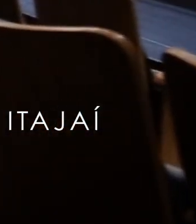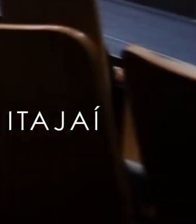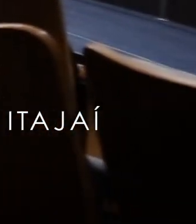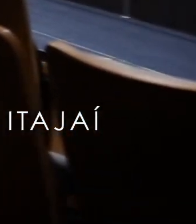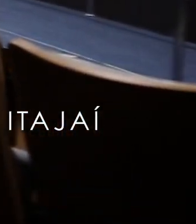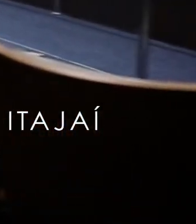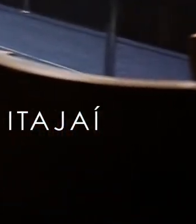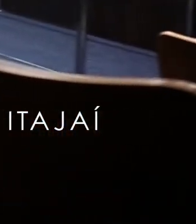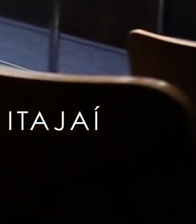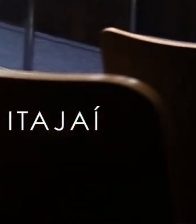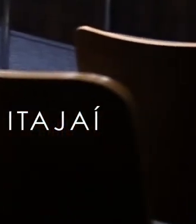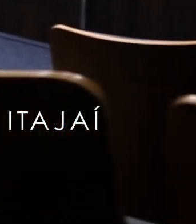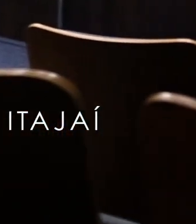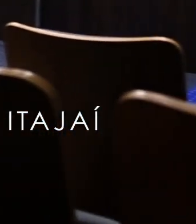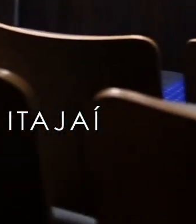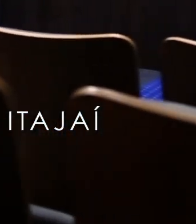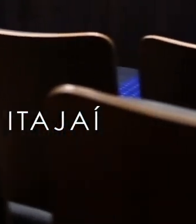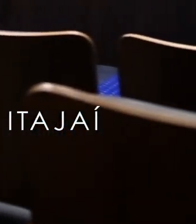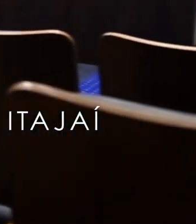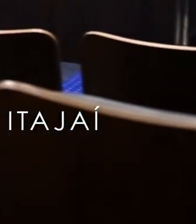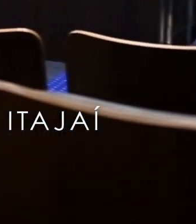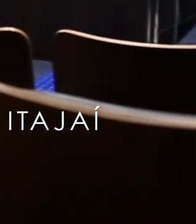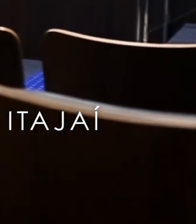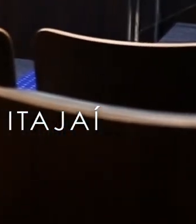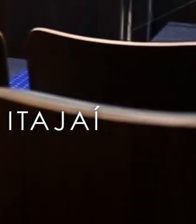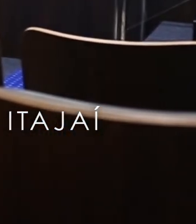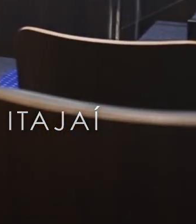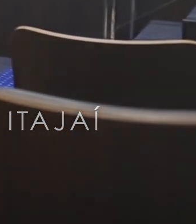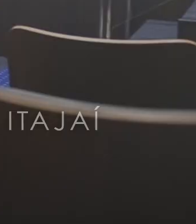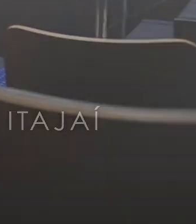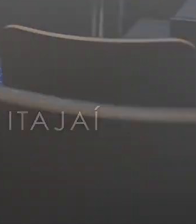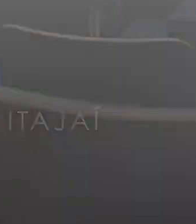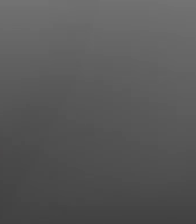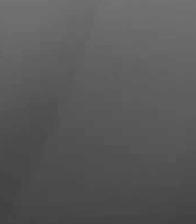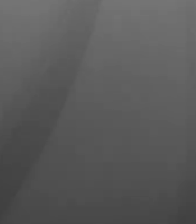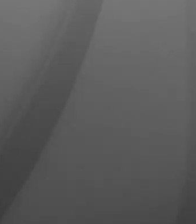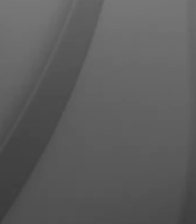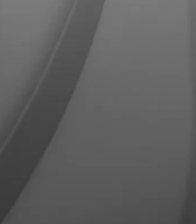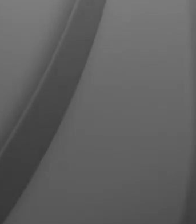Fique por dentro do que acontece na Câmara de Vereadores de Itajaí.